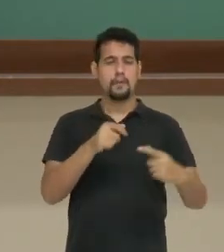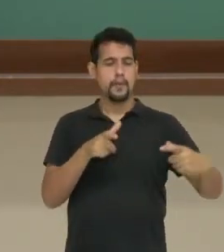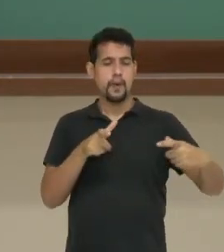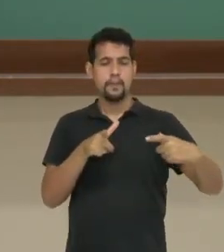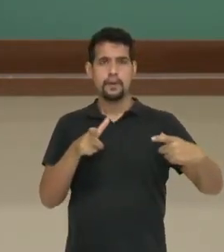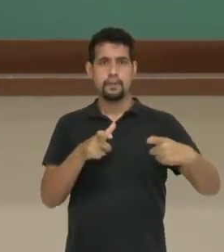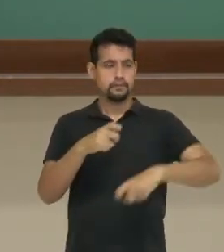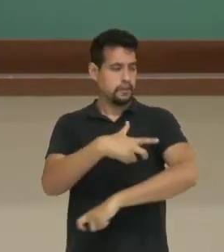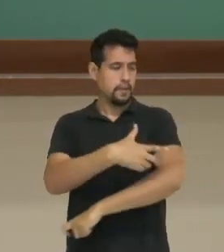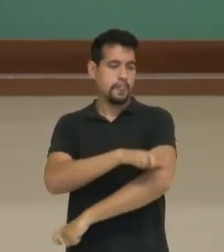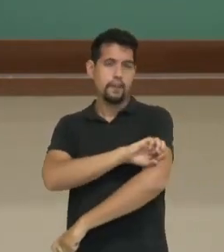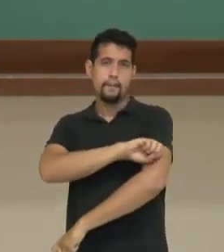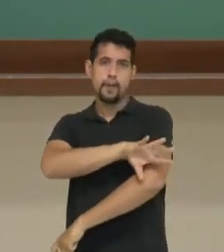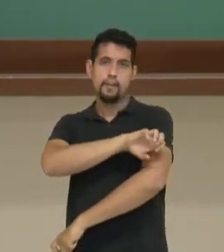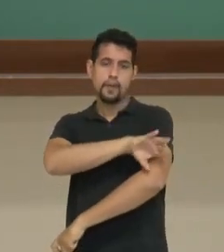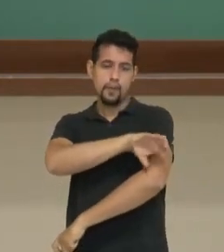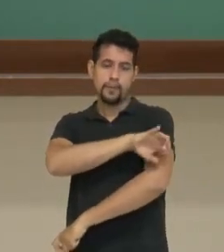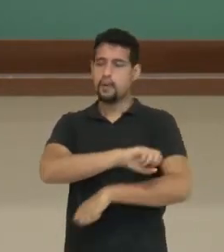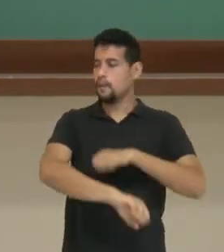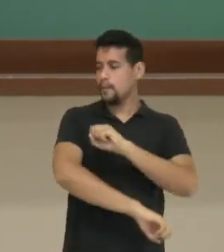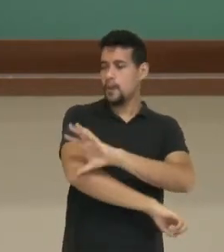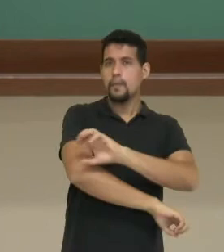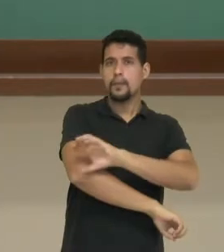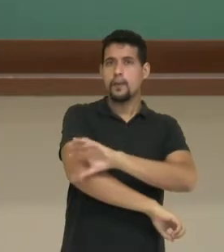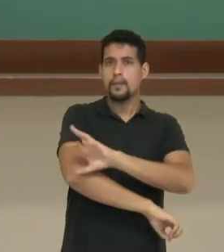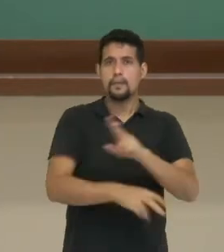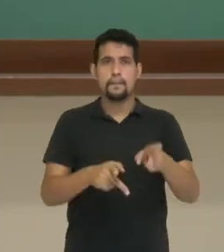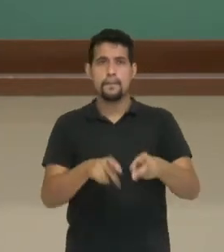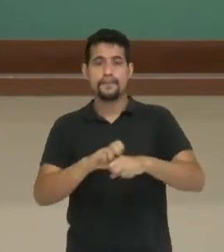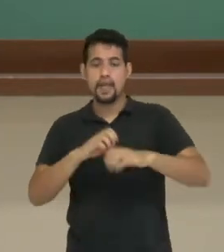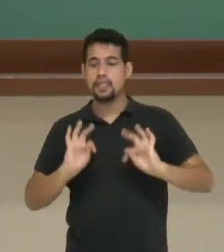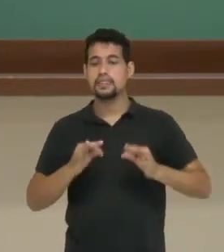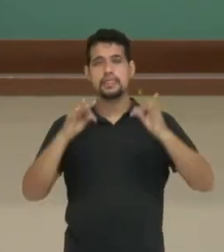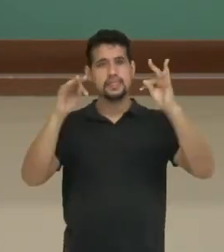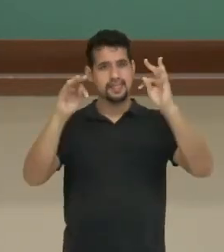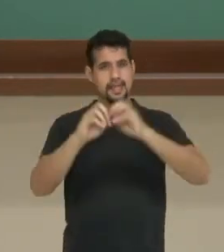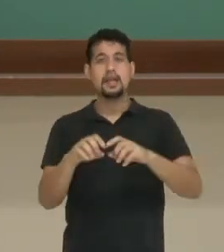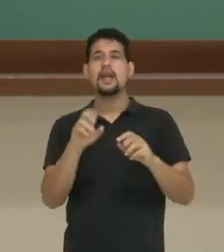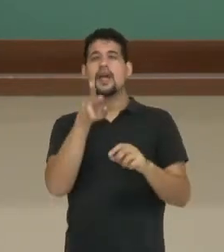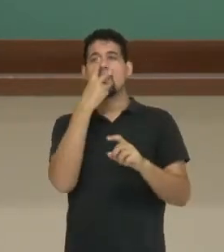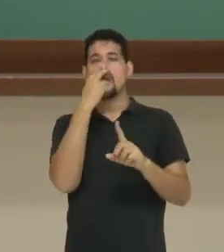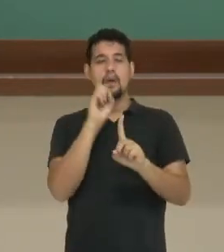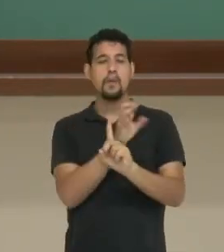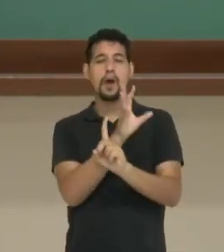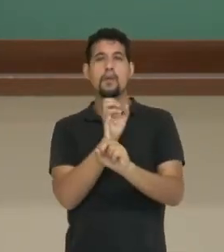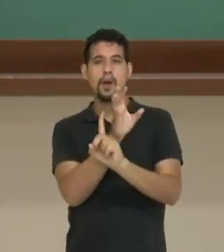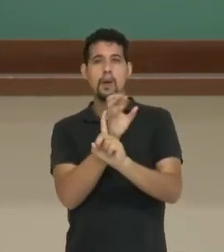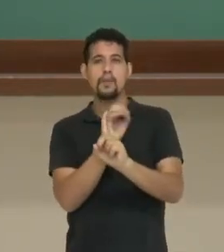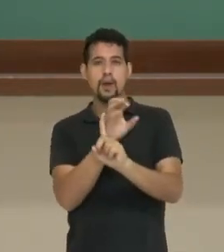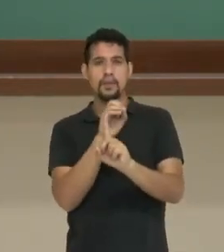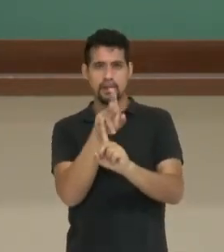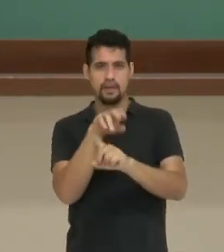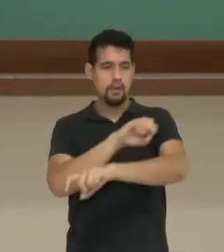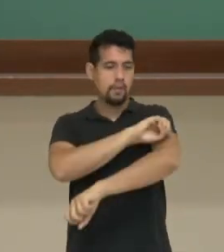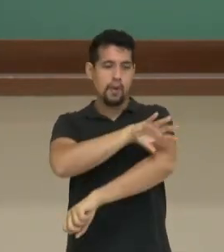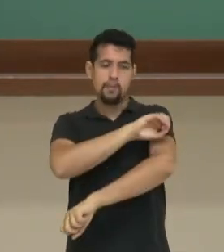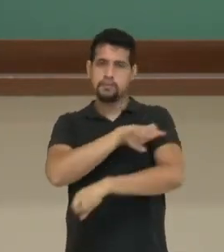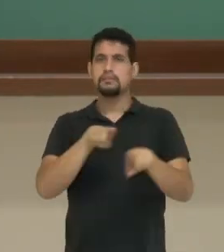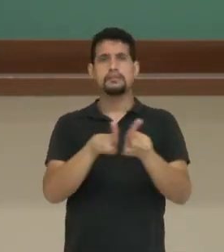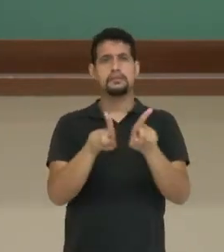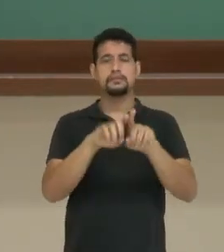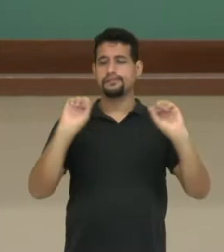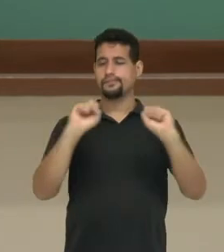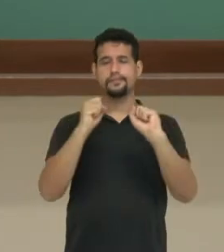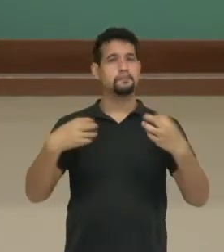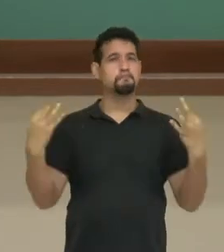dos árbitros e do público em geral. Então, a tecnologia faz com que o esporte se torne mais